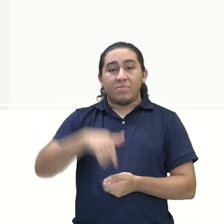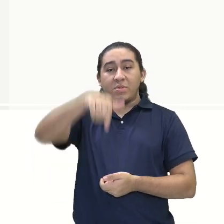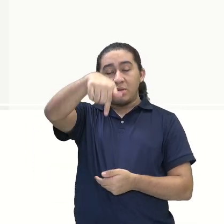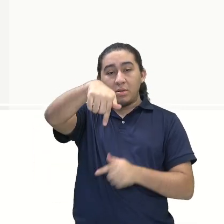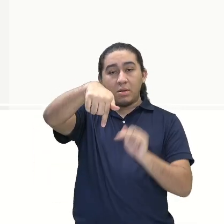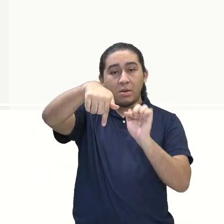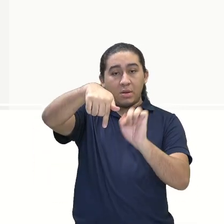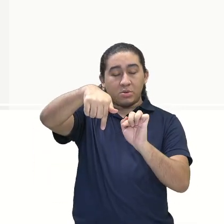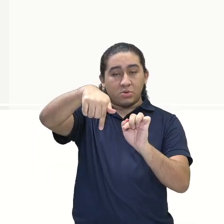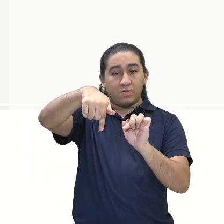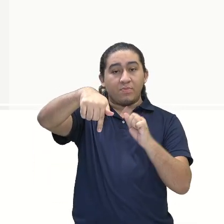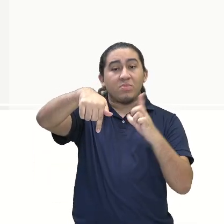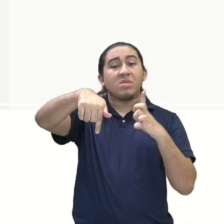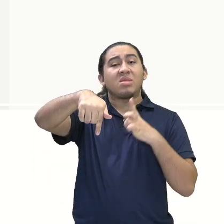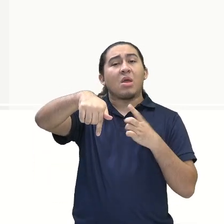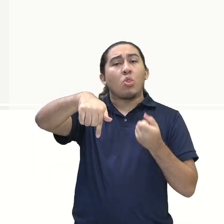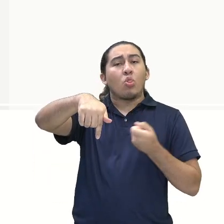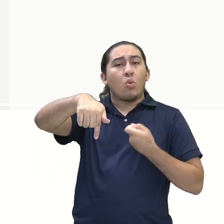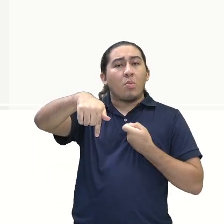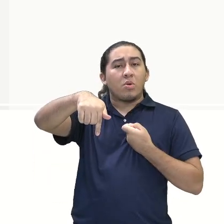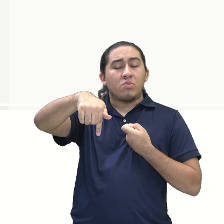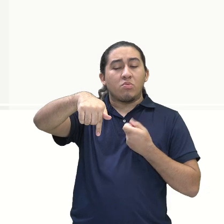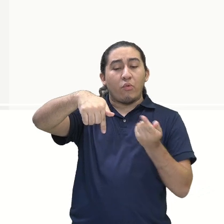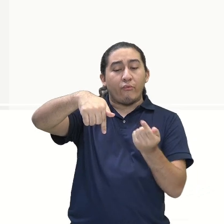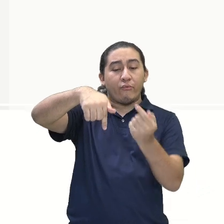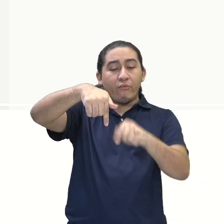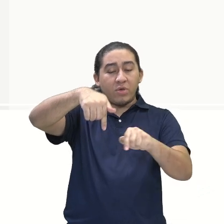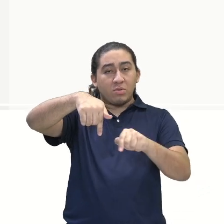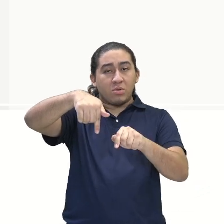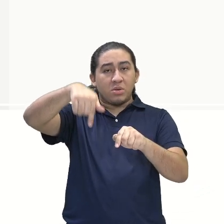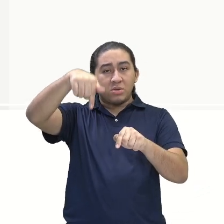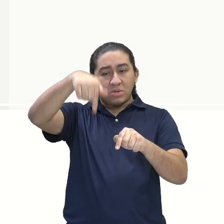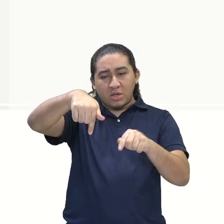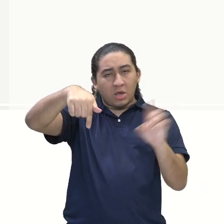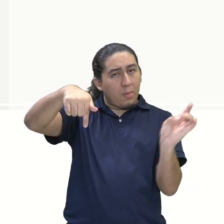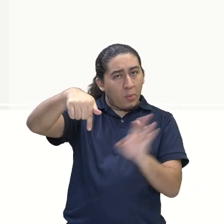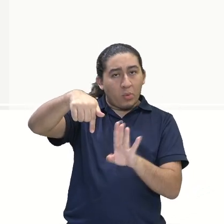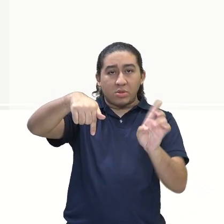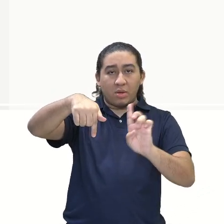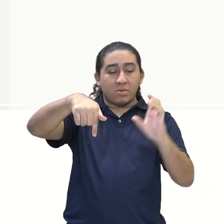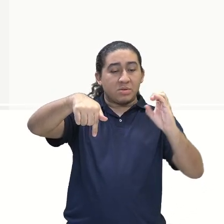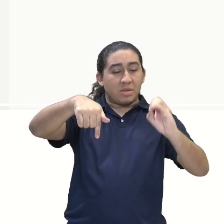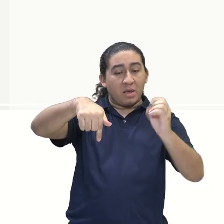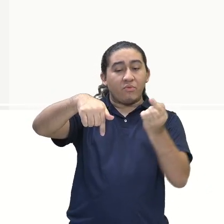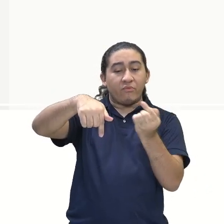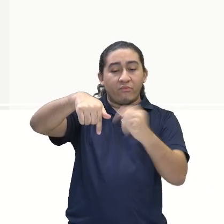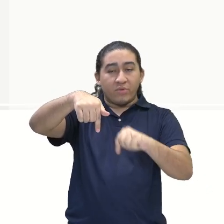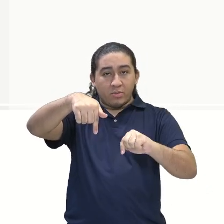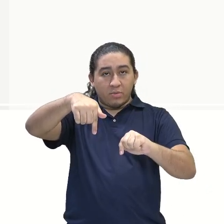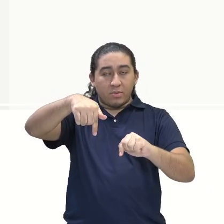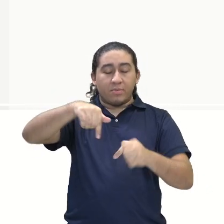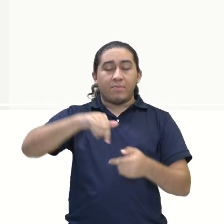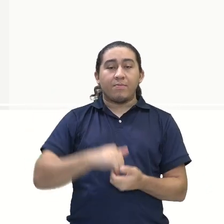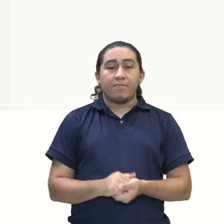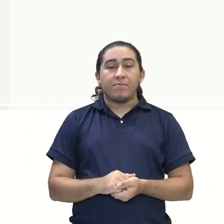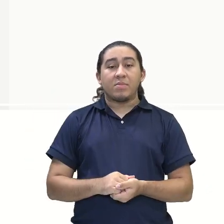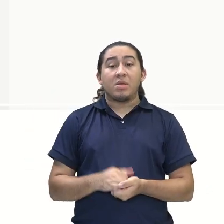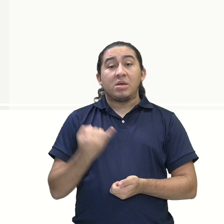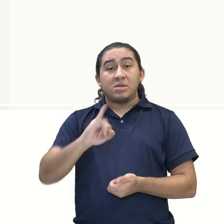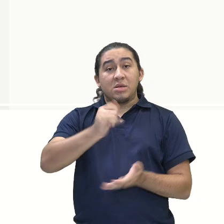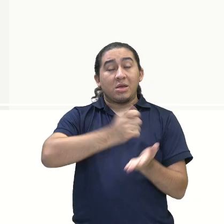7. Existe o número vírgula 7? Não. Então, a gente completa com 0. Então, se eu fosse escrever na